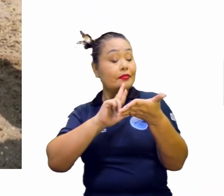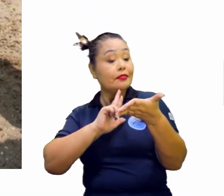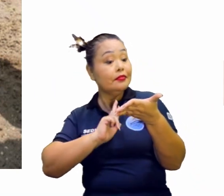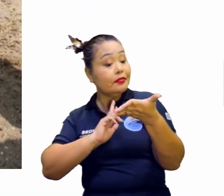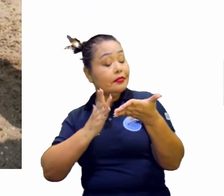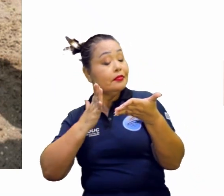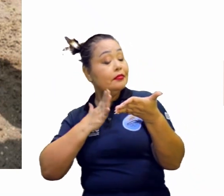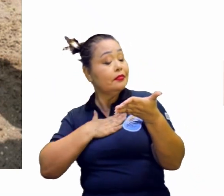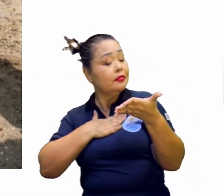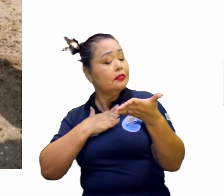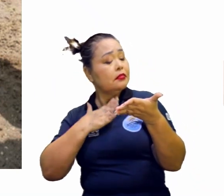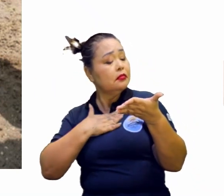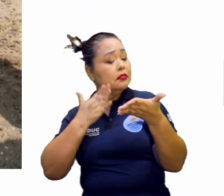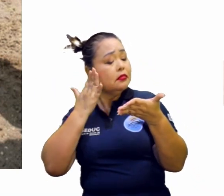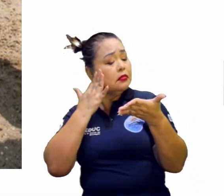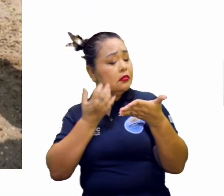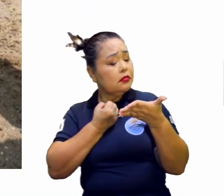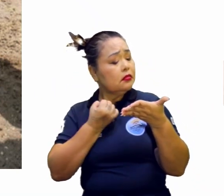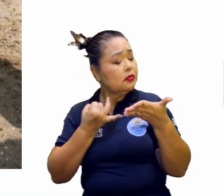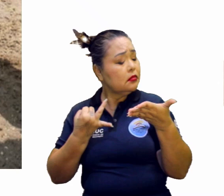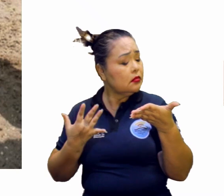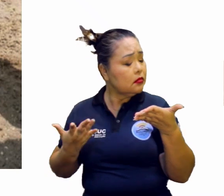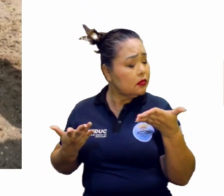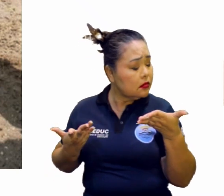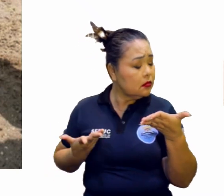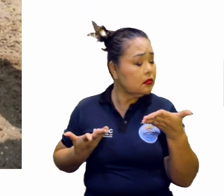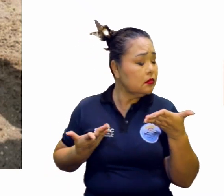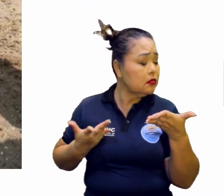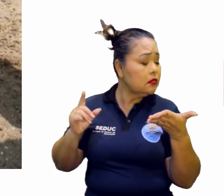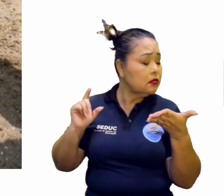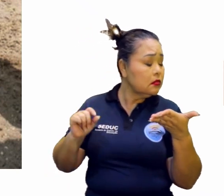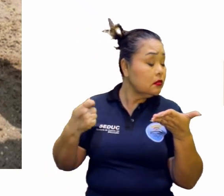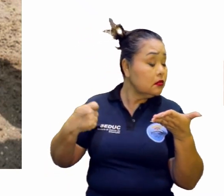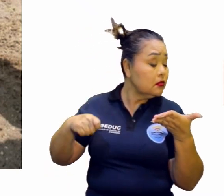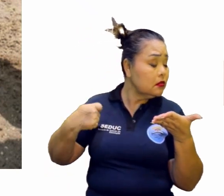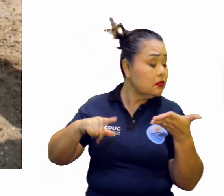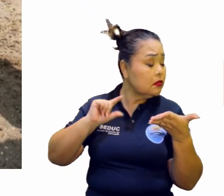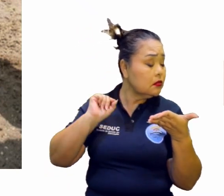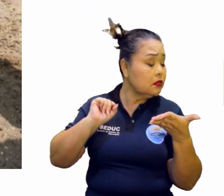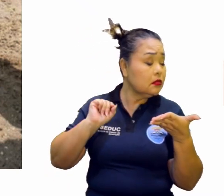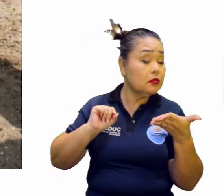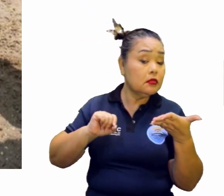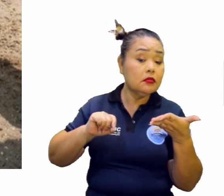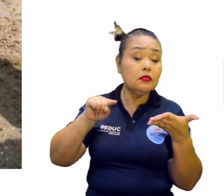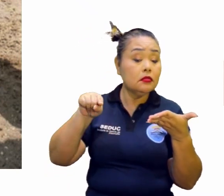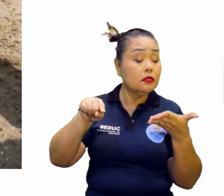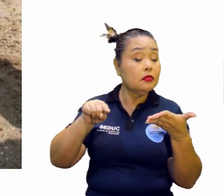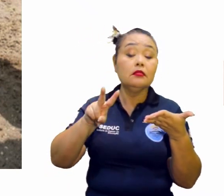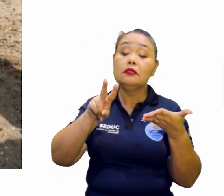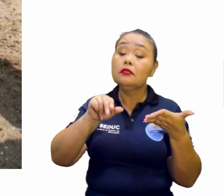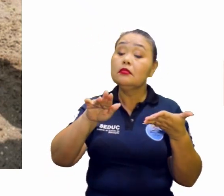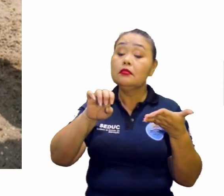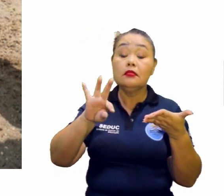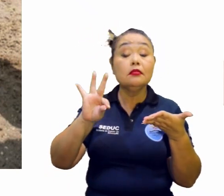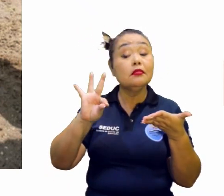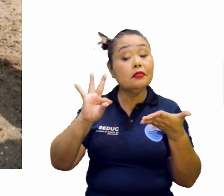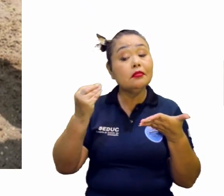de quantidade, a nível da necessidade daquele vegetal. E